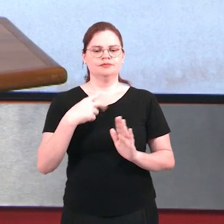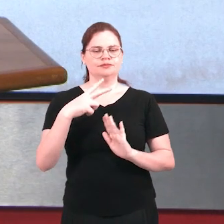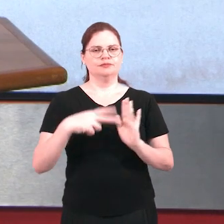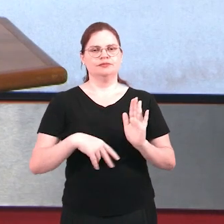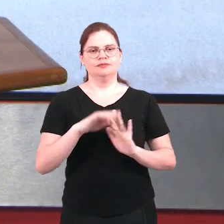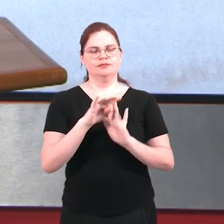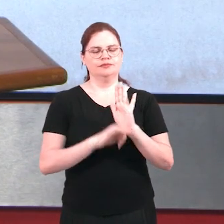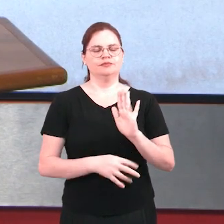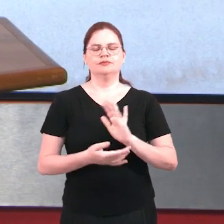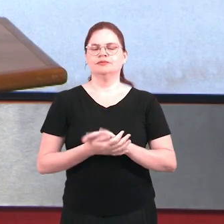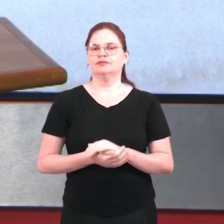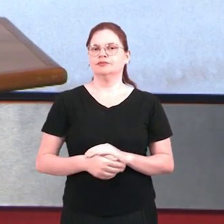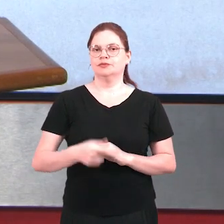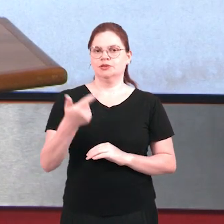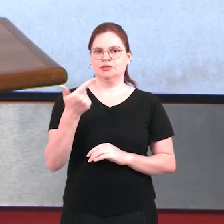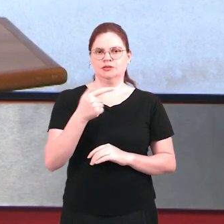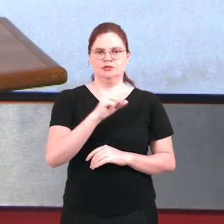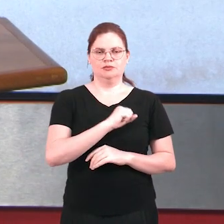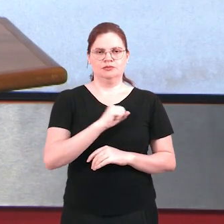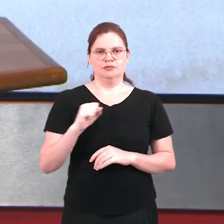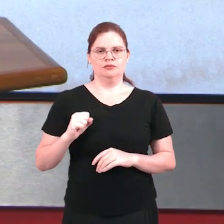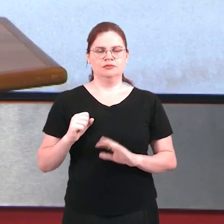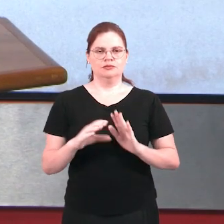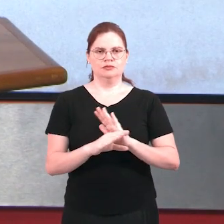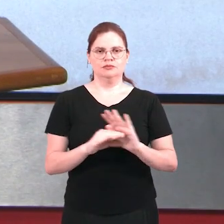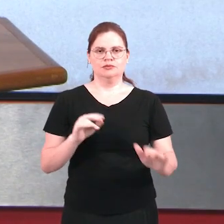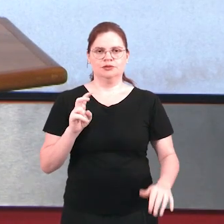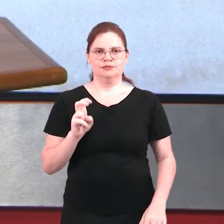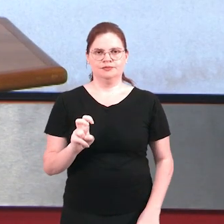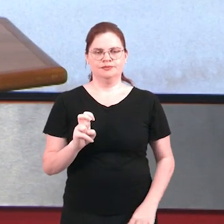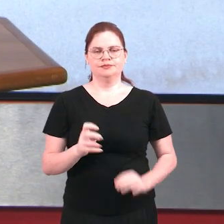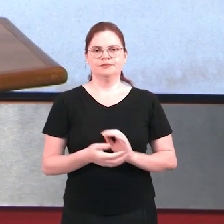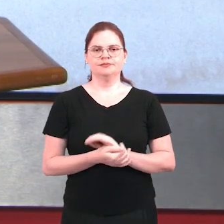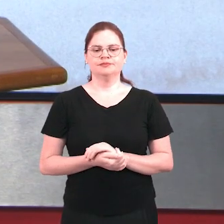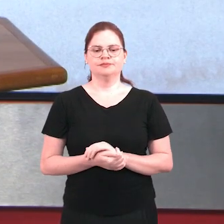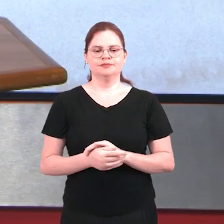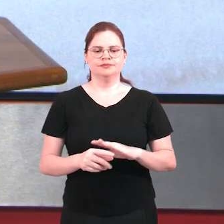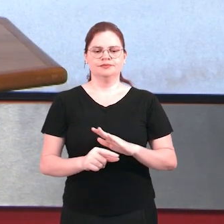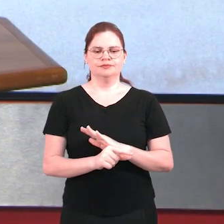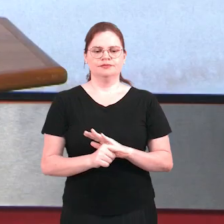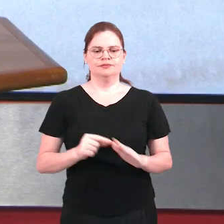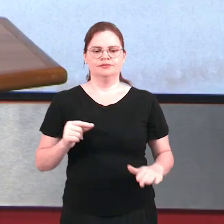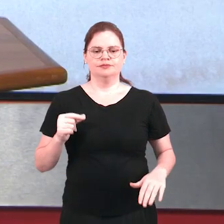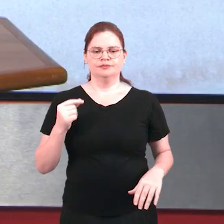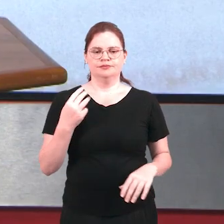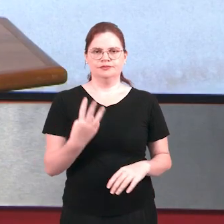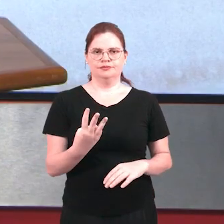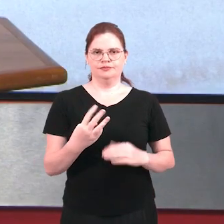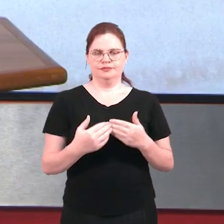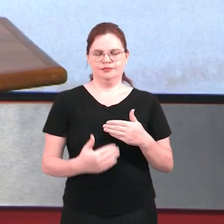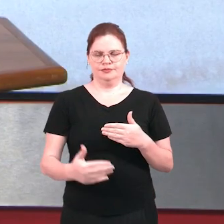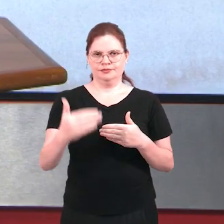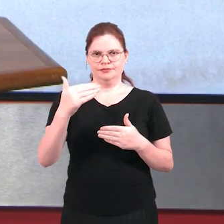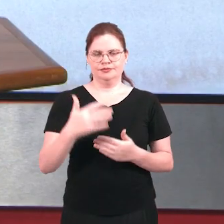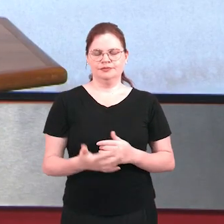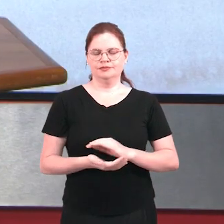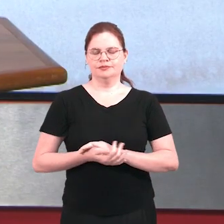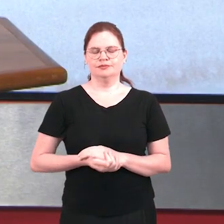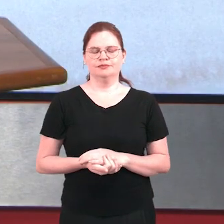meditação se encontra em 2 Samuel, capítulo 5, a partir do verso 3 em